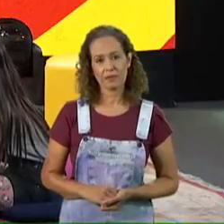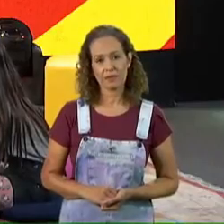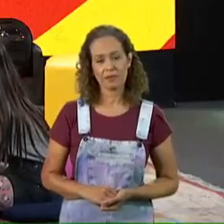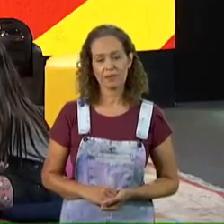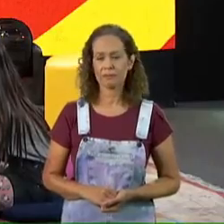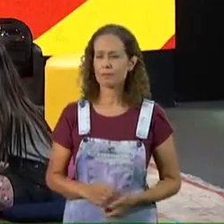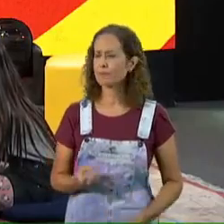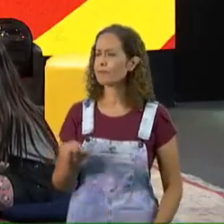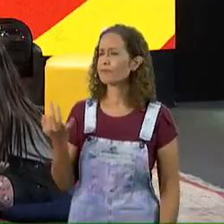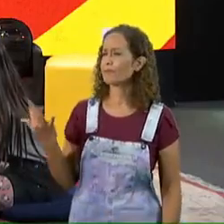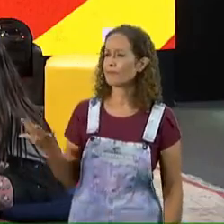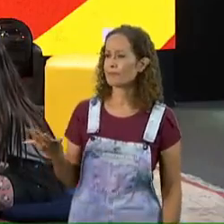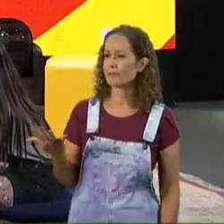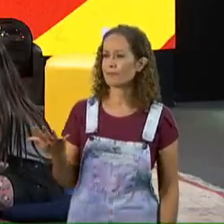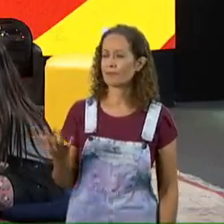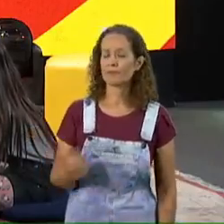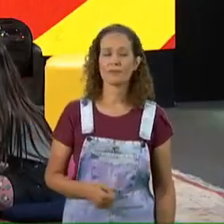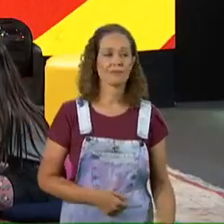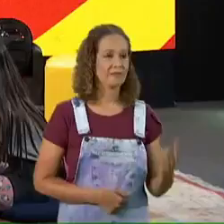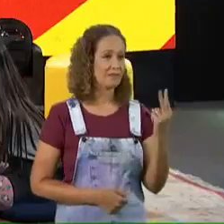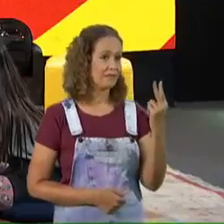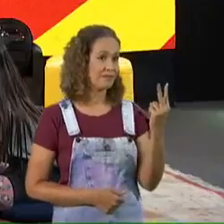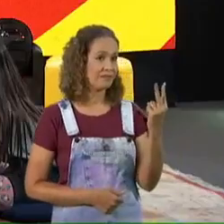Quantos? Dois.